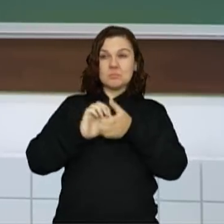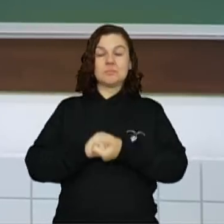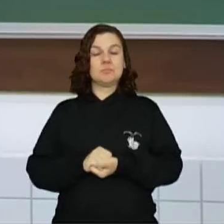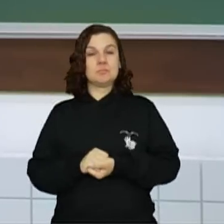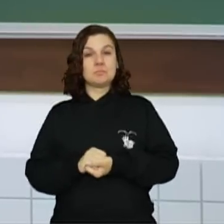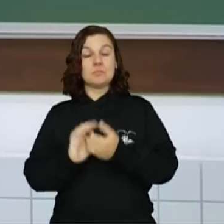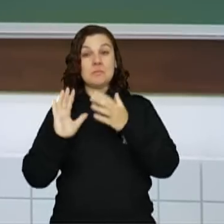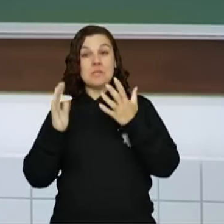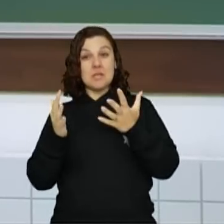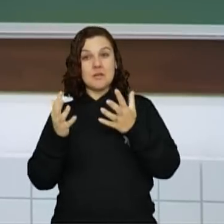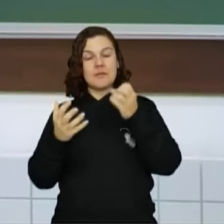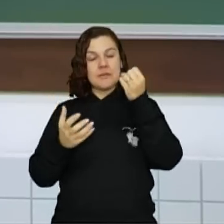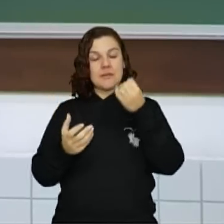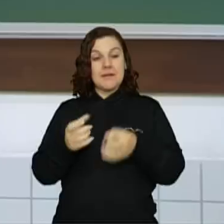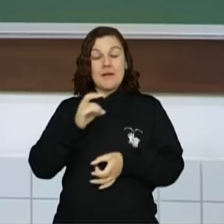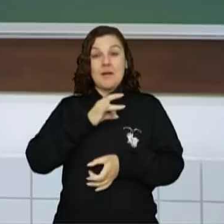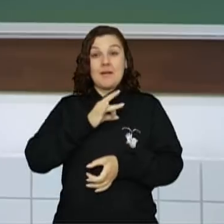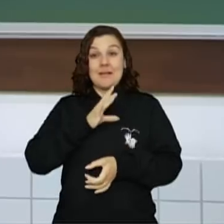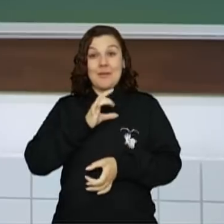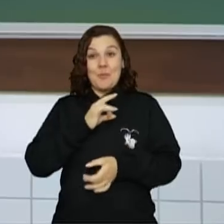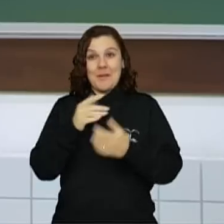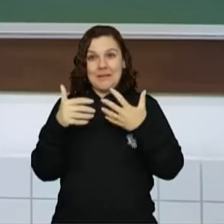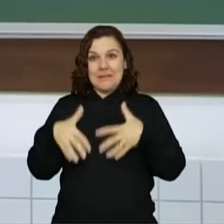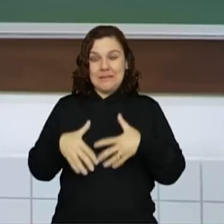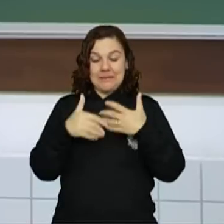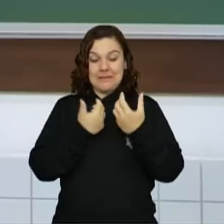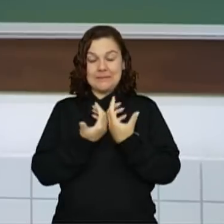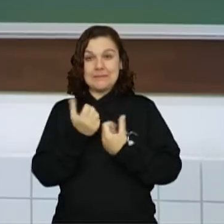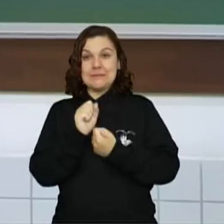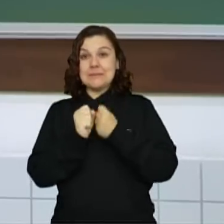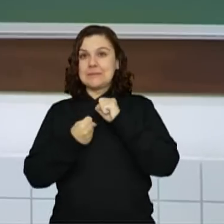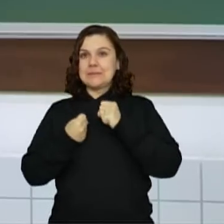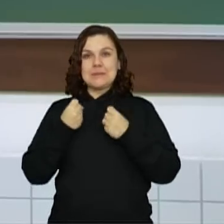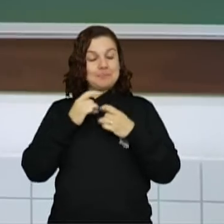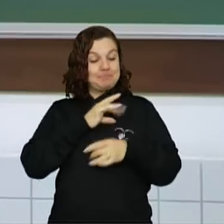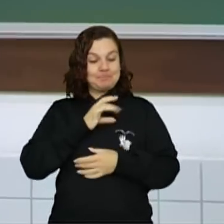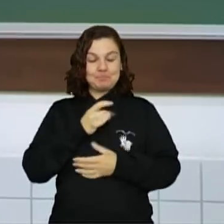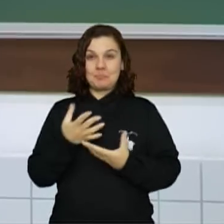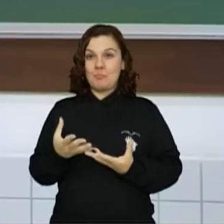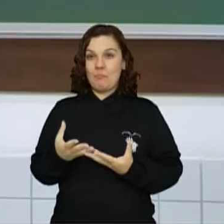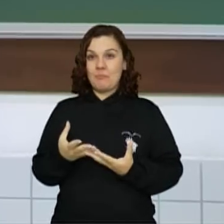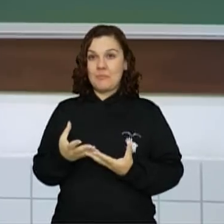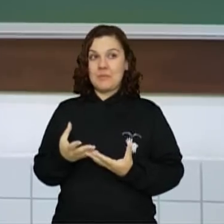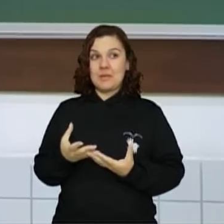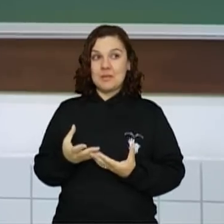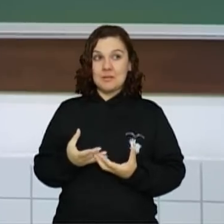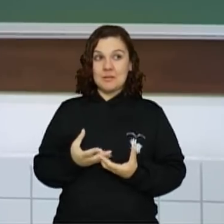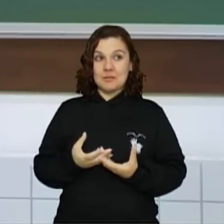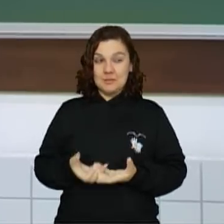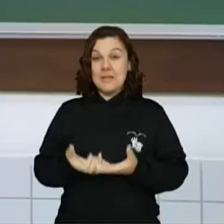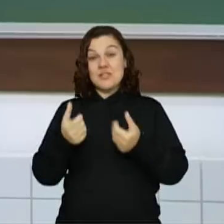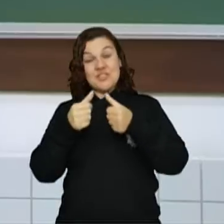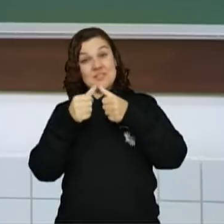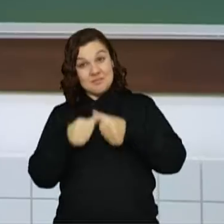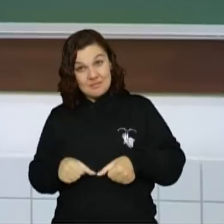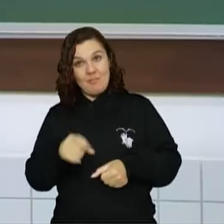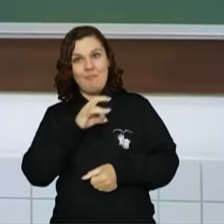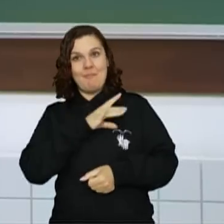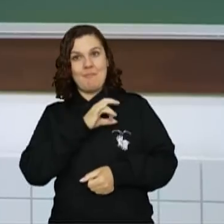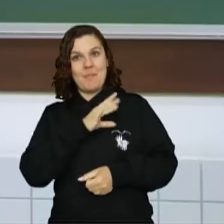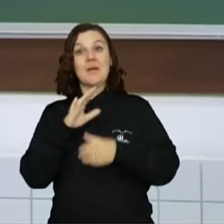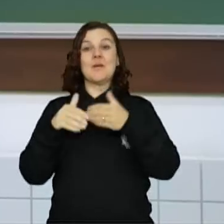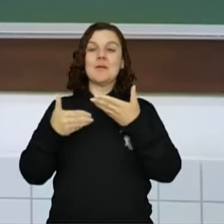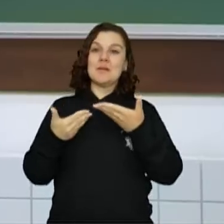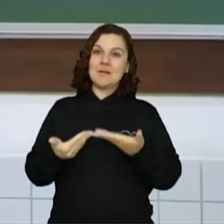E quando nós fomos acometidos pelo medo, ou estamos acometidos pelo medo,